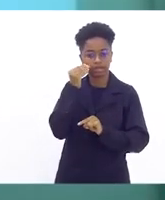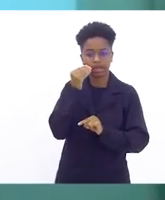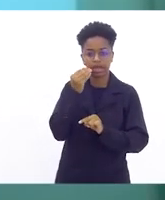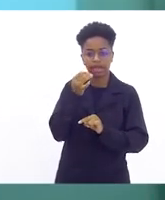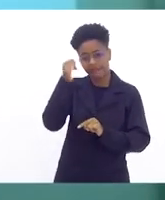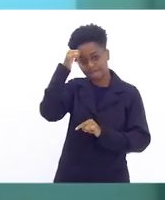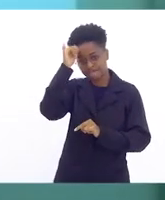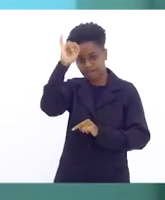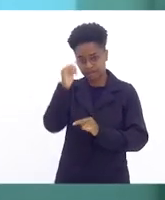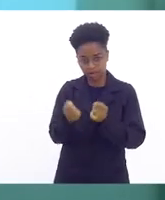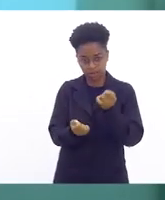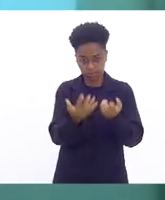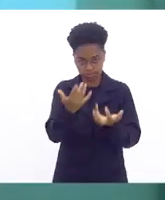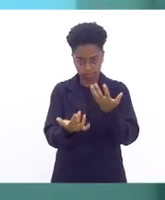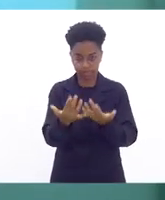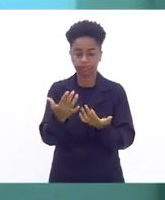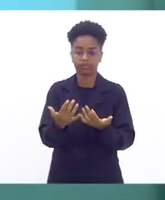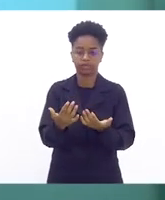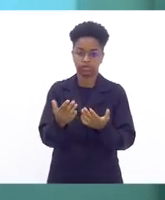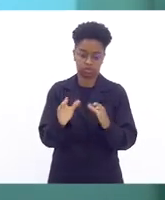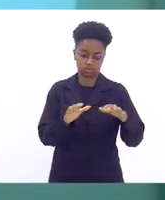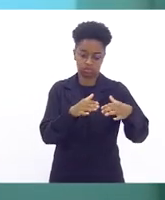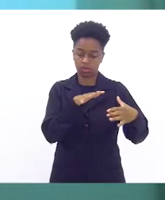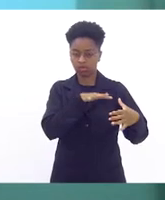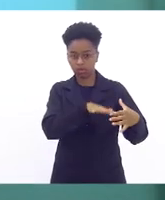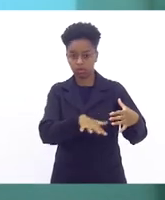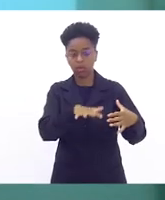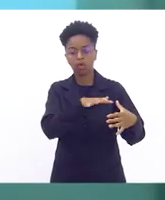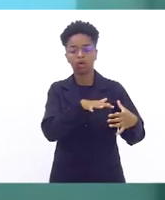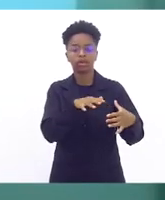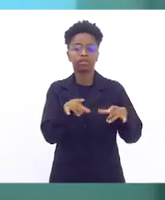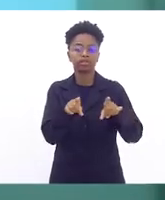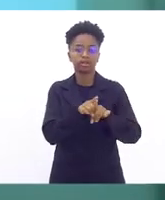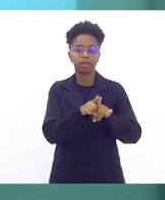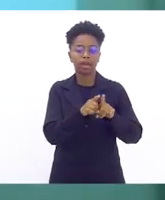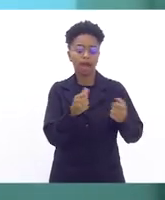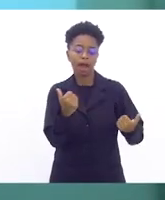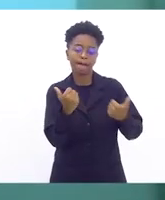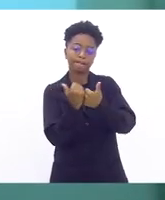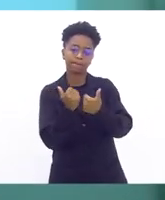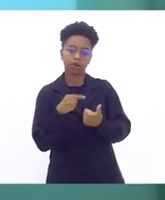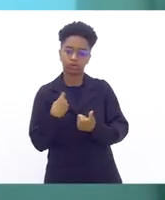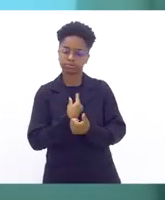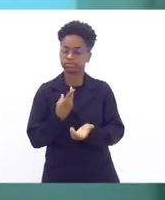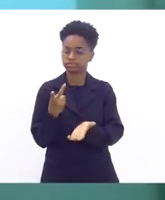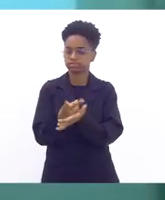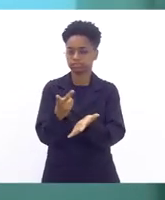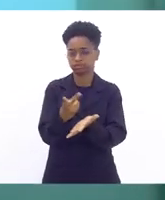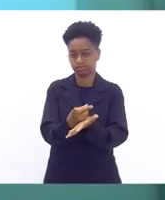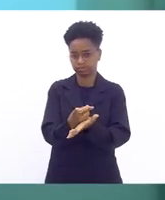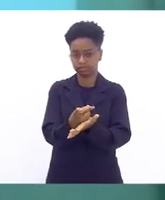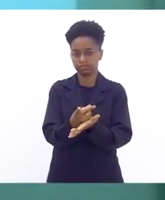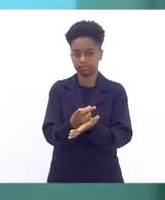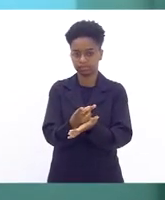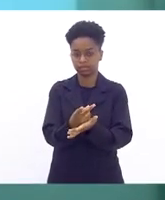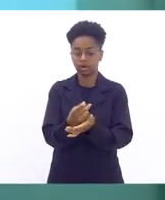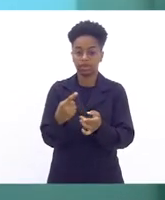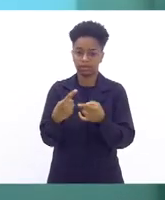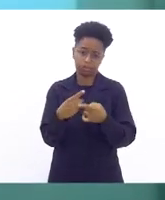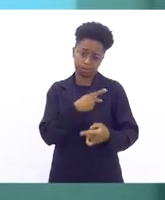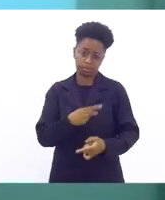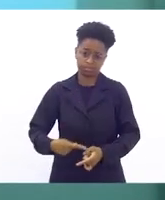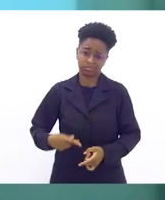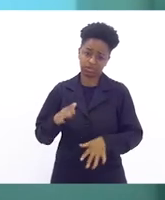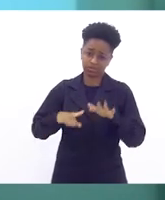incêndios é para tropa e nos apoia constantemente é o presidente pode falar